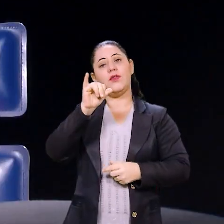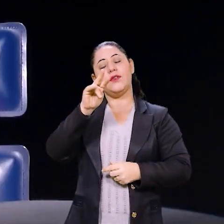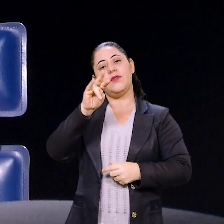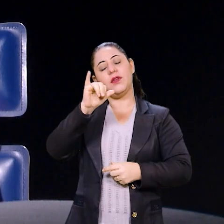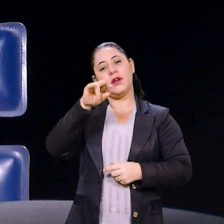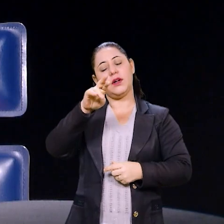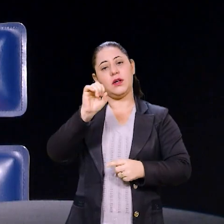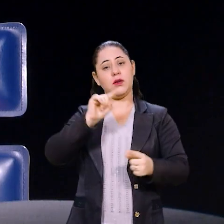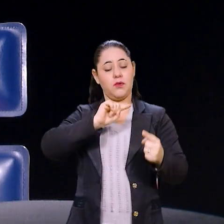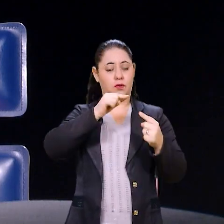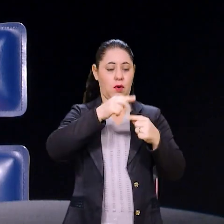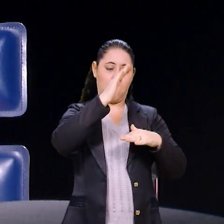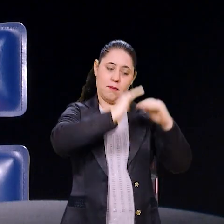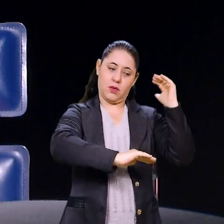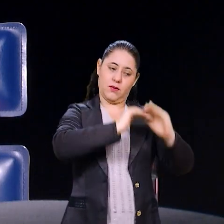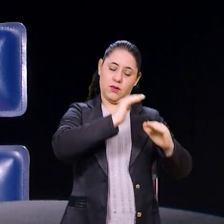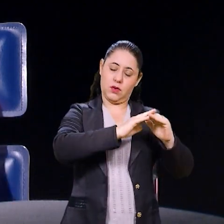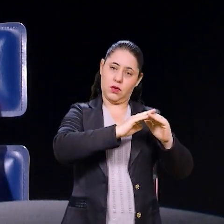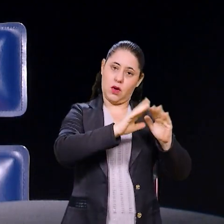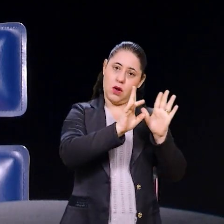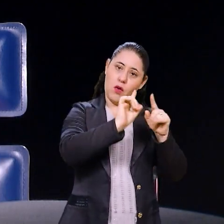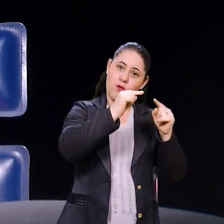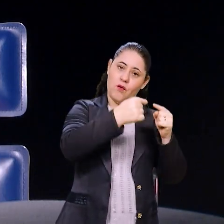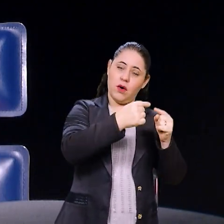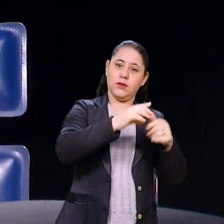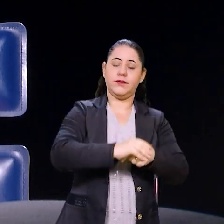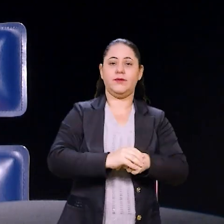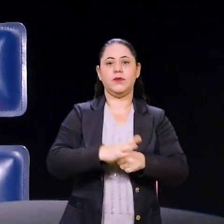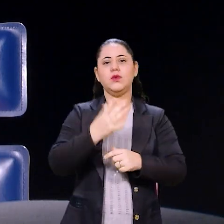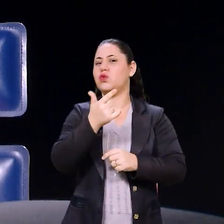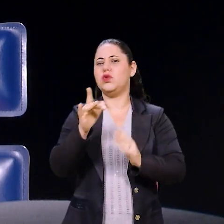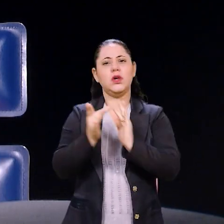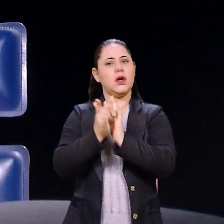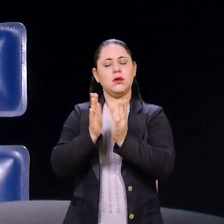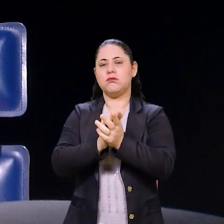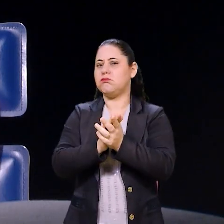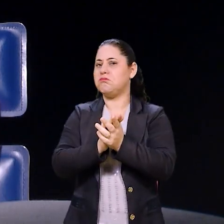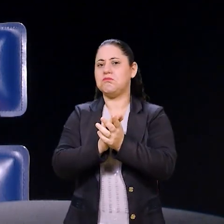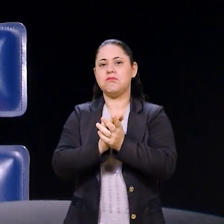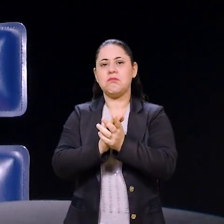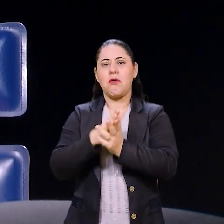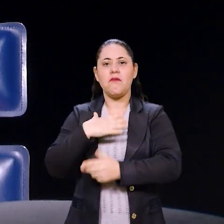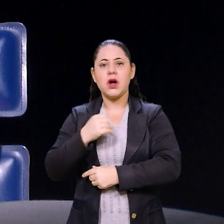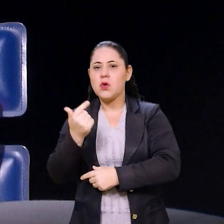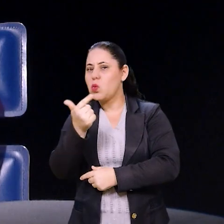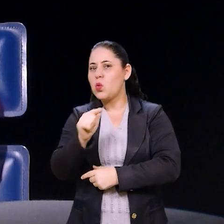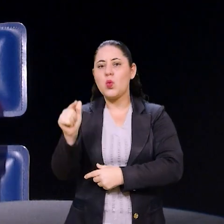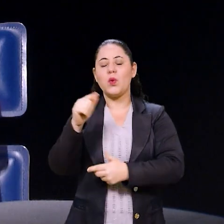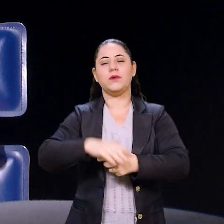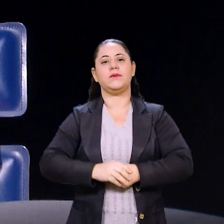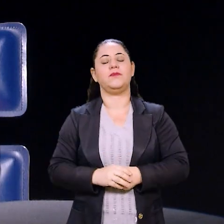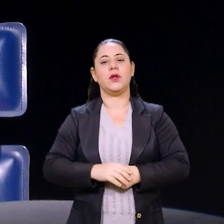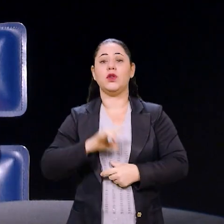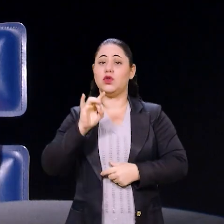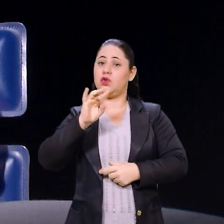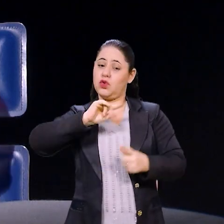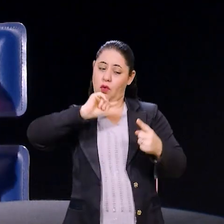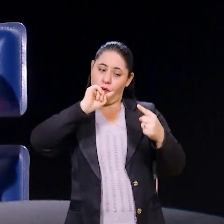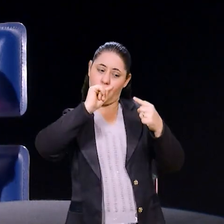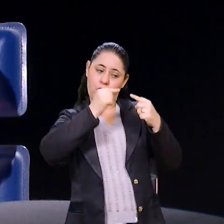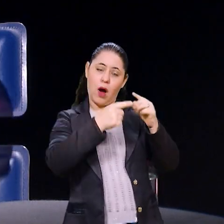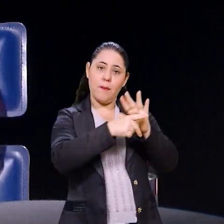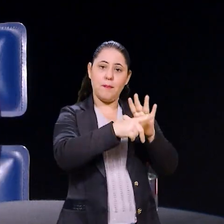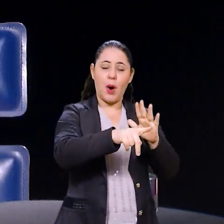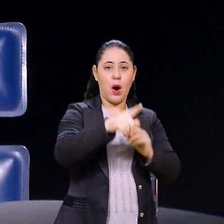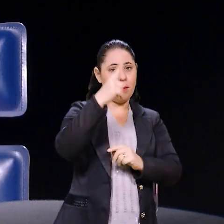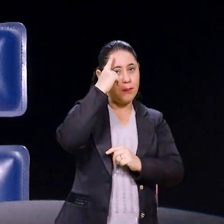Viviane Luiza focada na área profissional. Enquanto isso, não tinha casamento, não tinha filhos, era algo focado